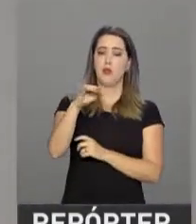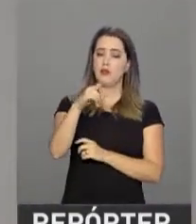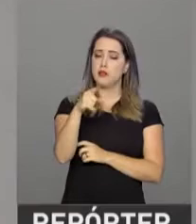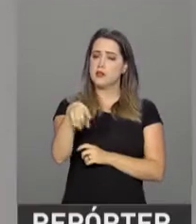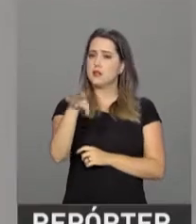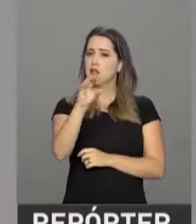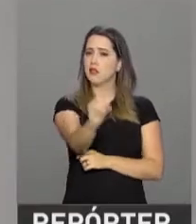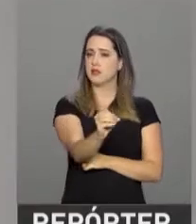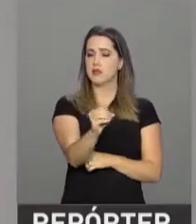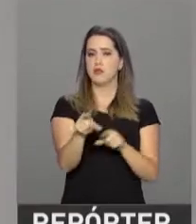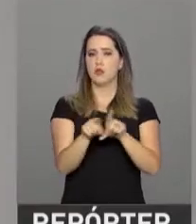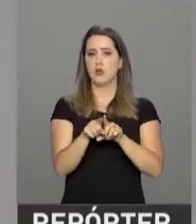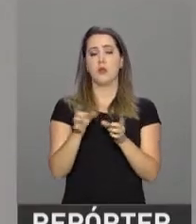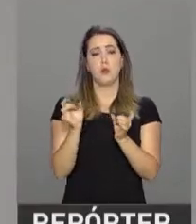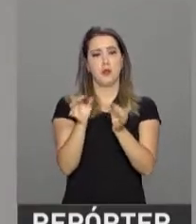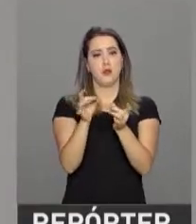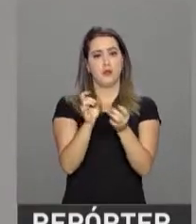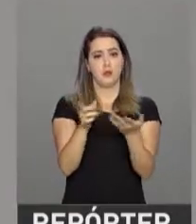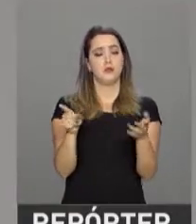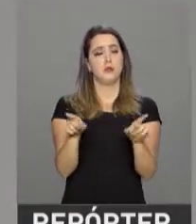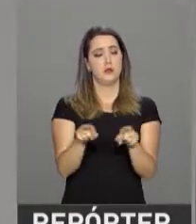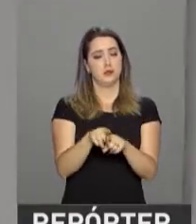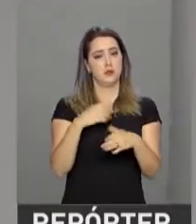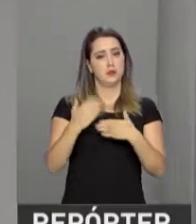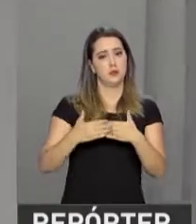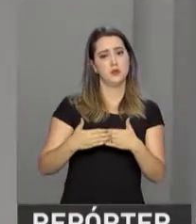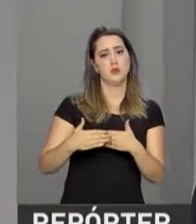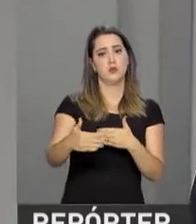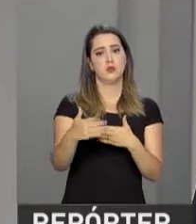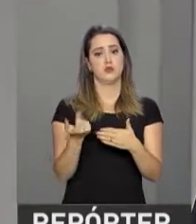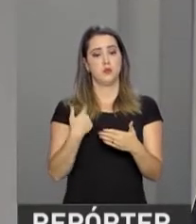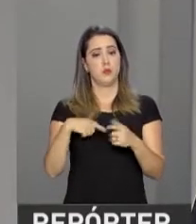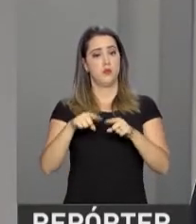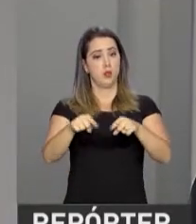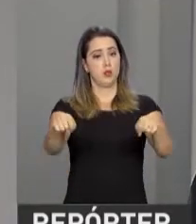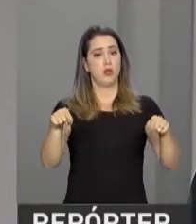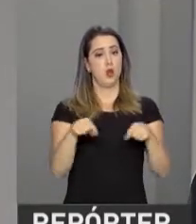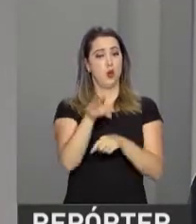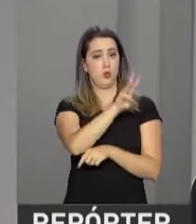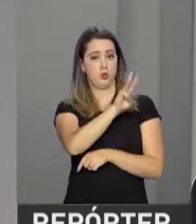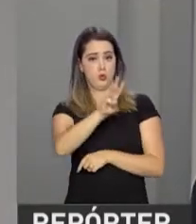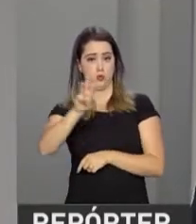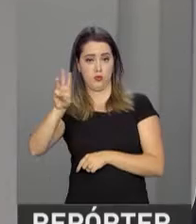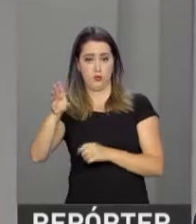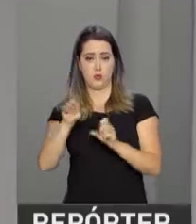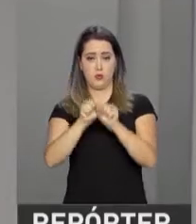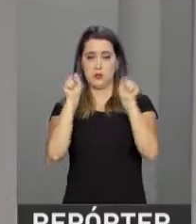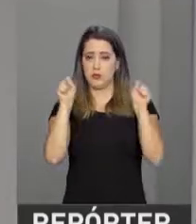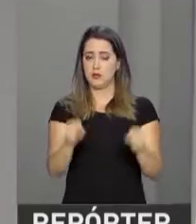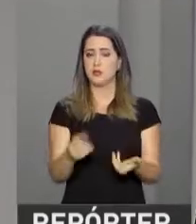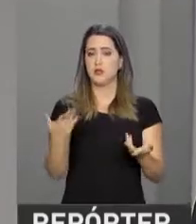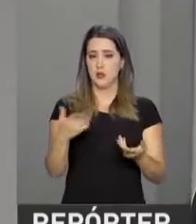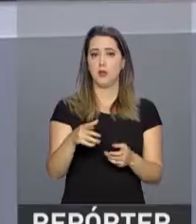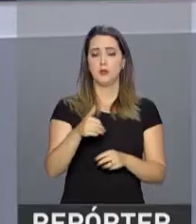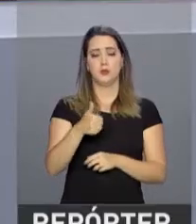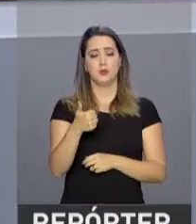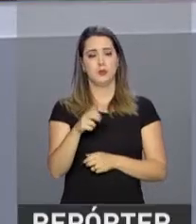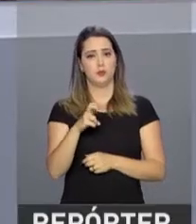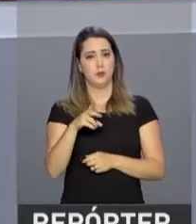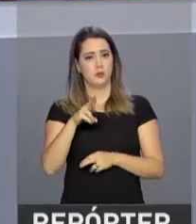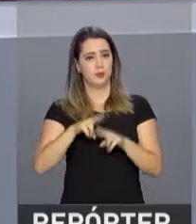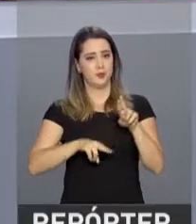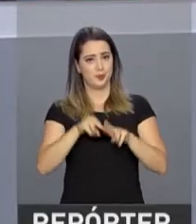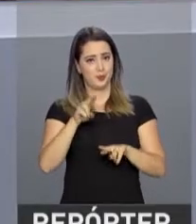o fornecimento ea colocação em prática da loja virtual ocorre nesta sexta feira 15 de junho